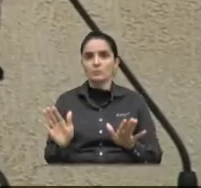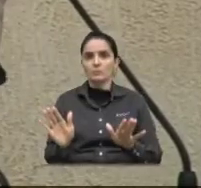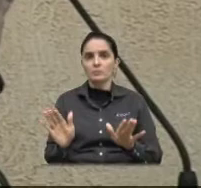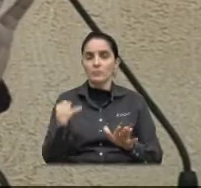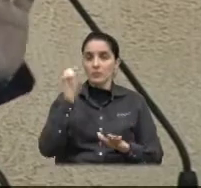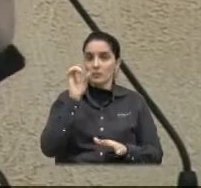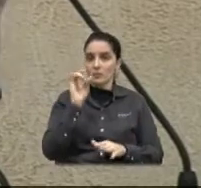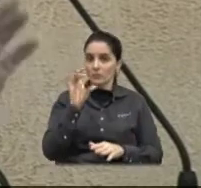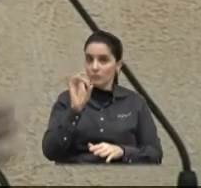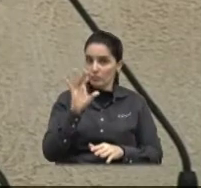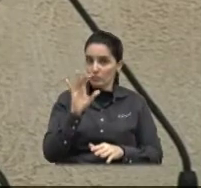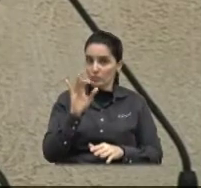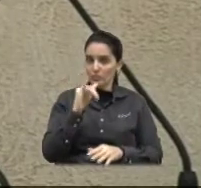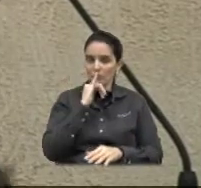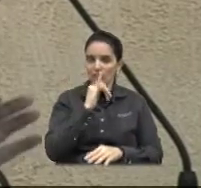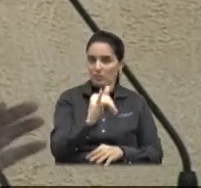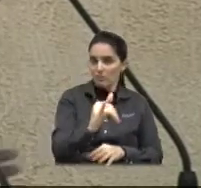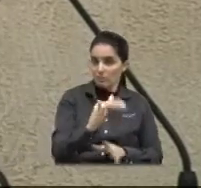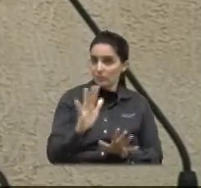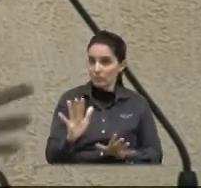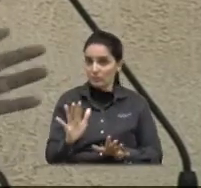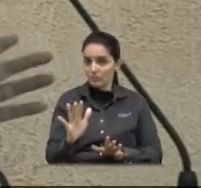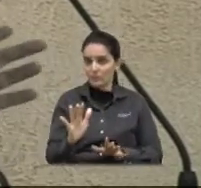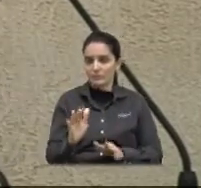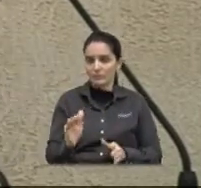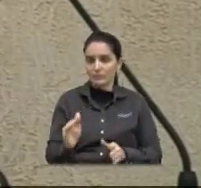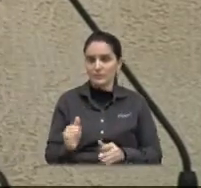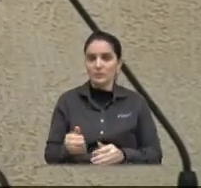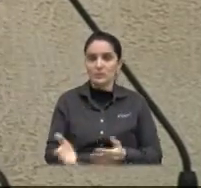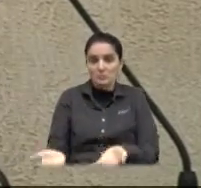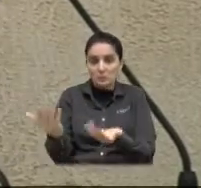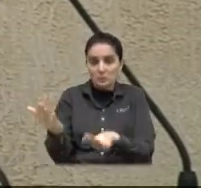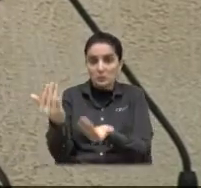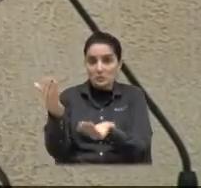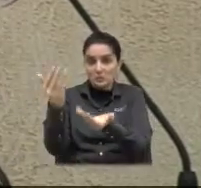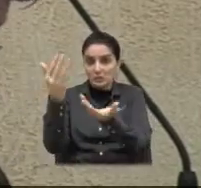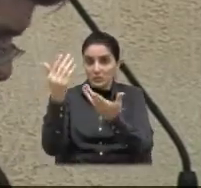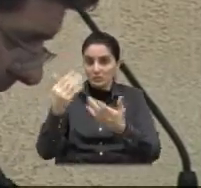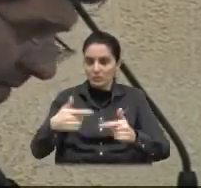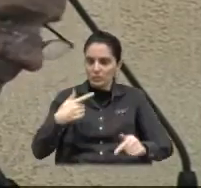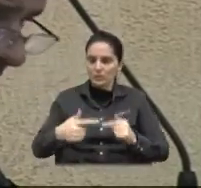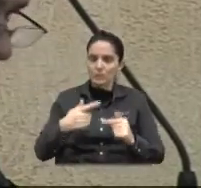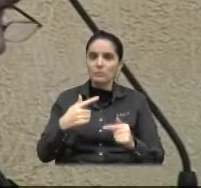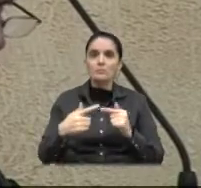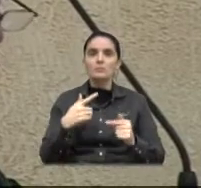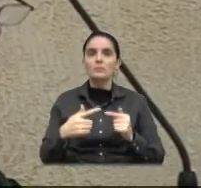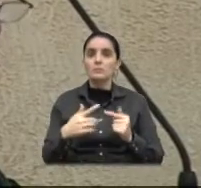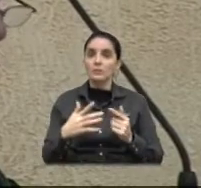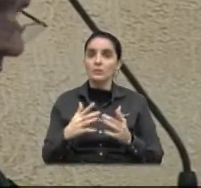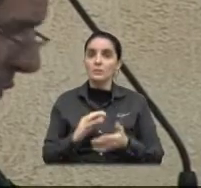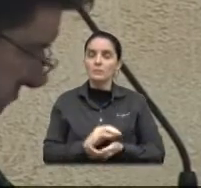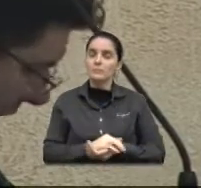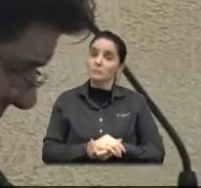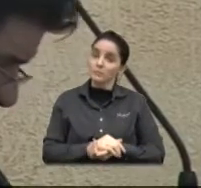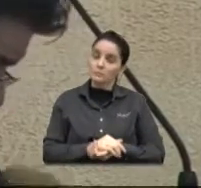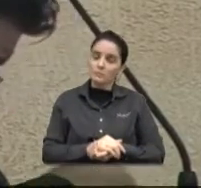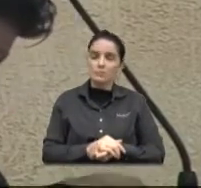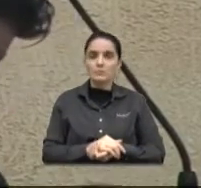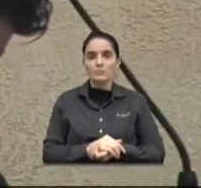nota só né para incitar a discussão então